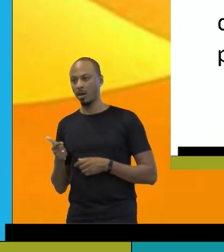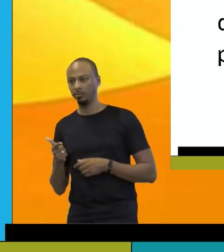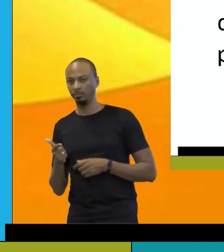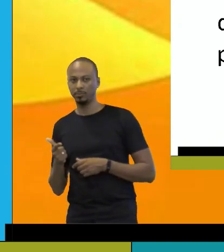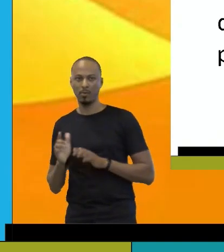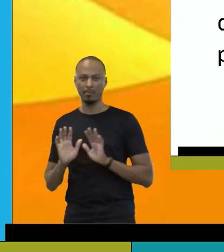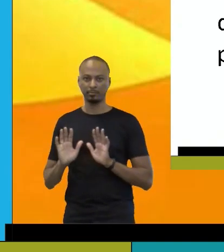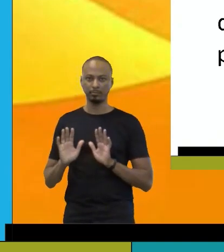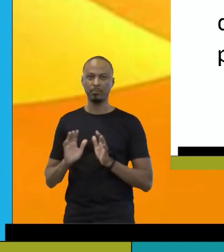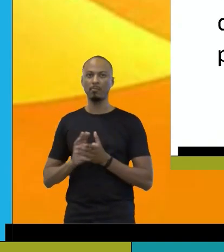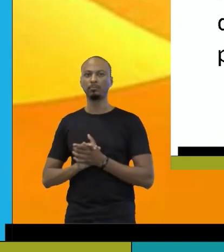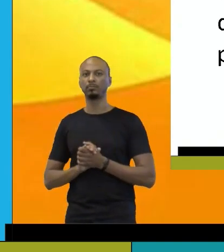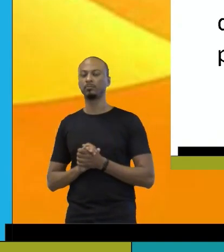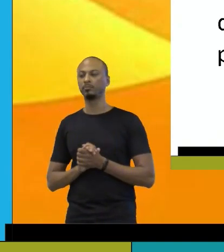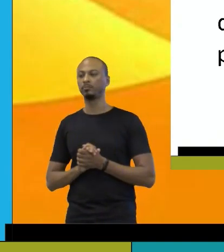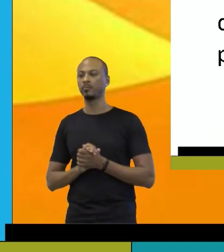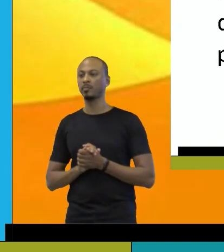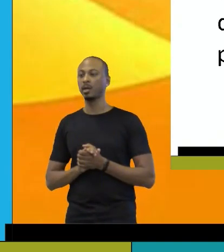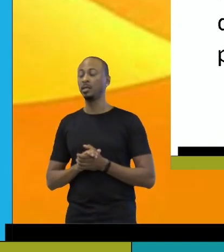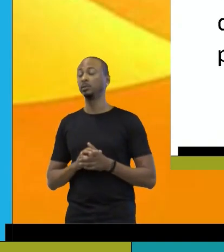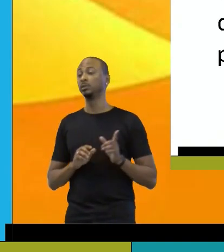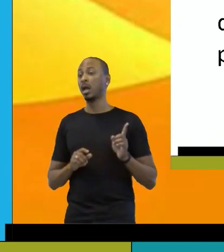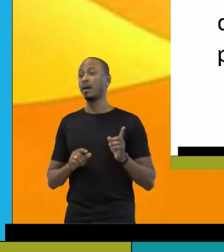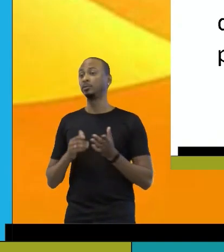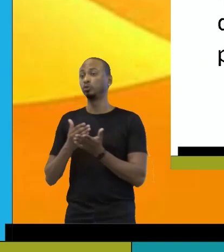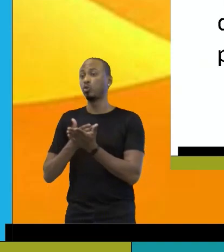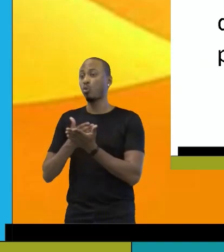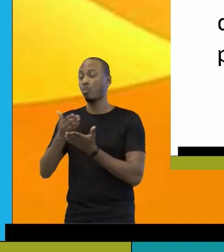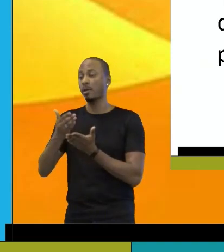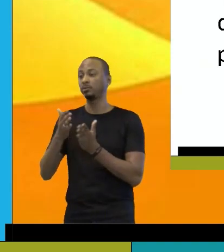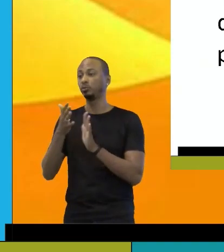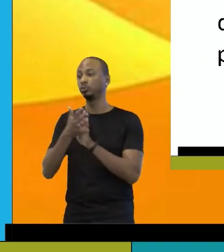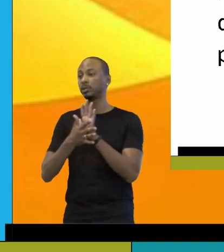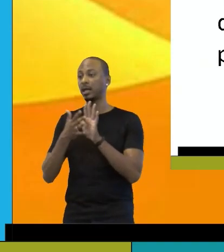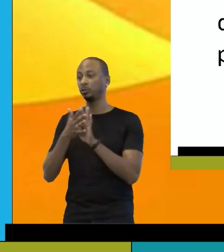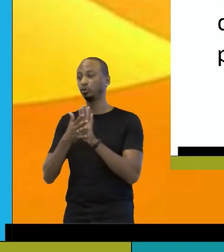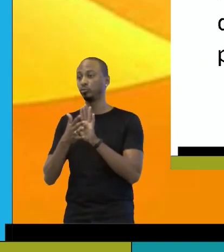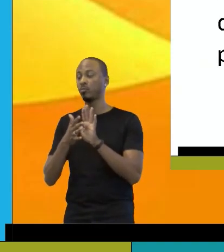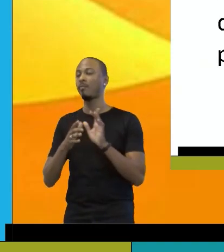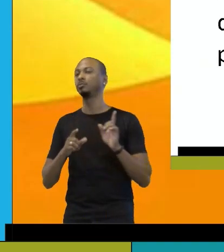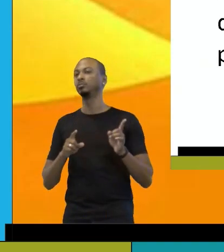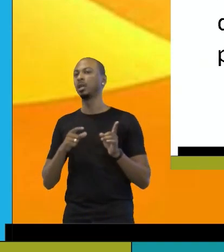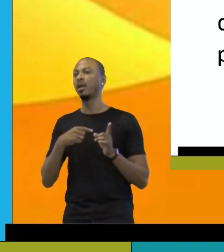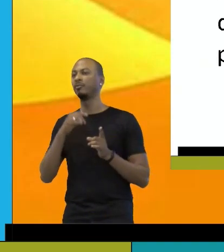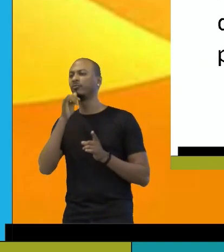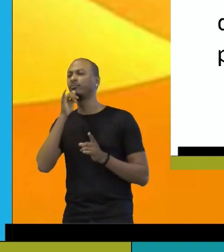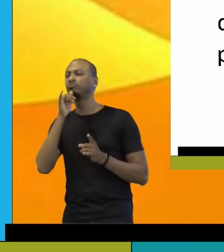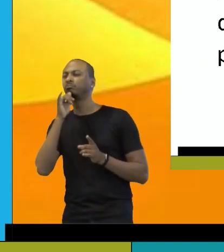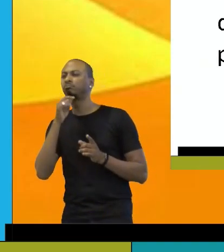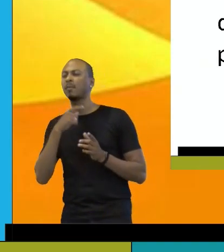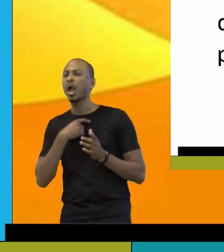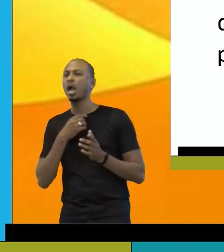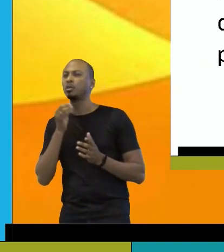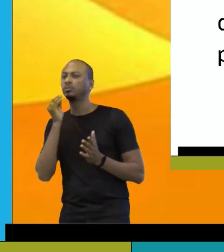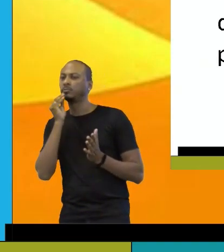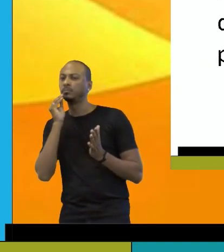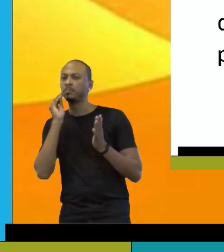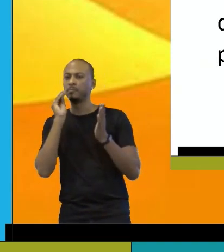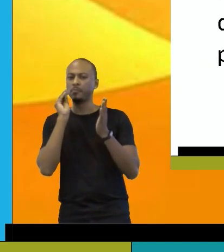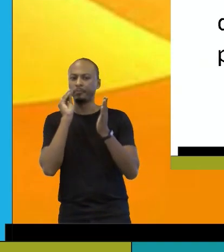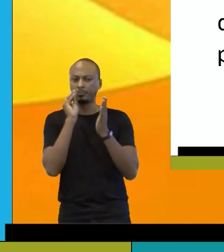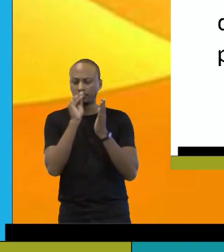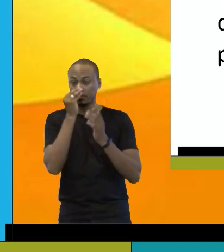nenhuma. Outra coisa, ele começa o texto dizendo: não ignoro a opinião antiga e